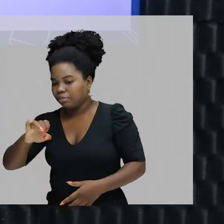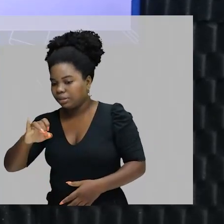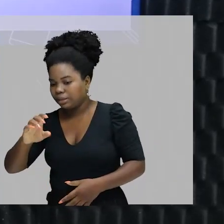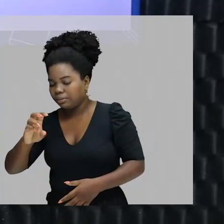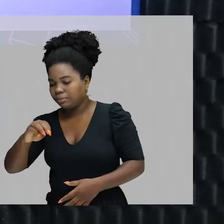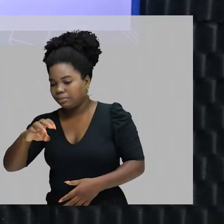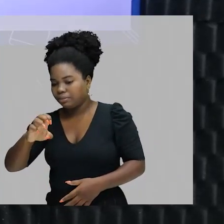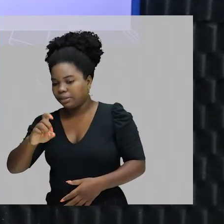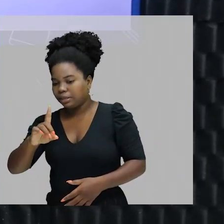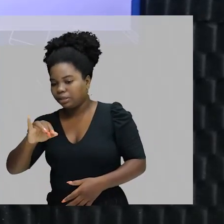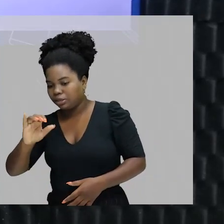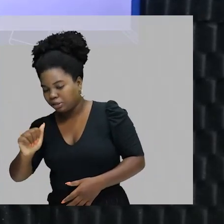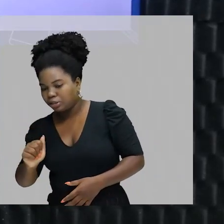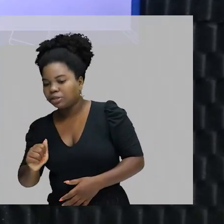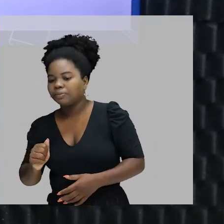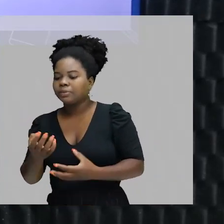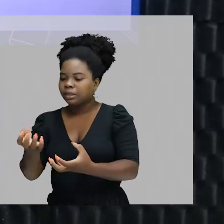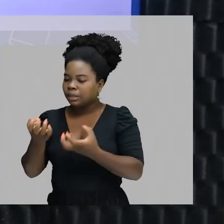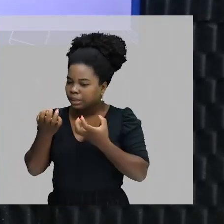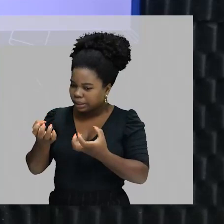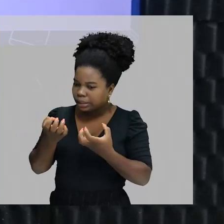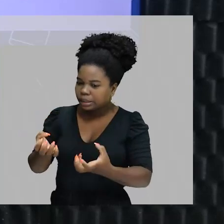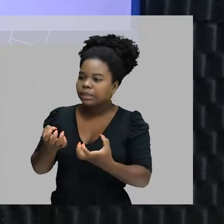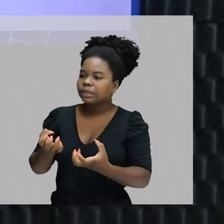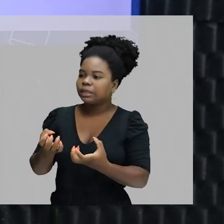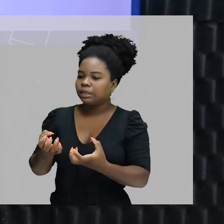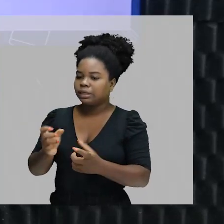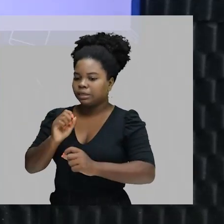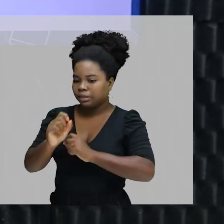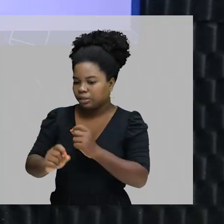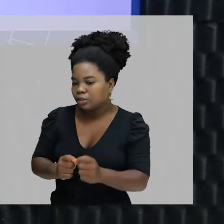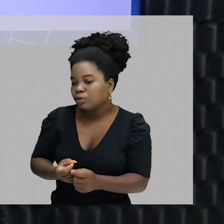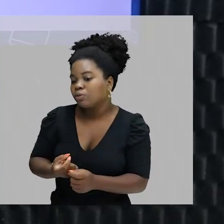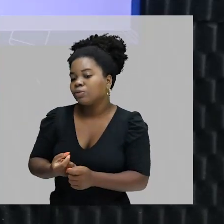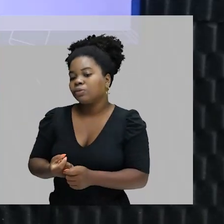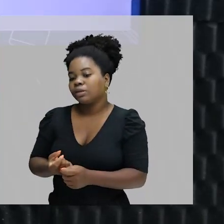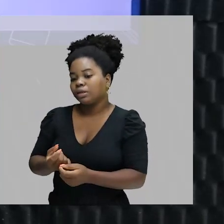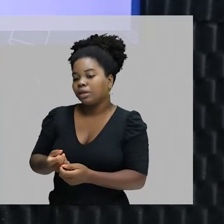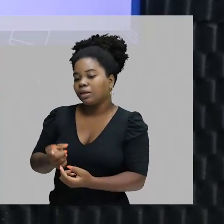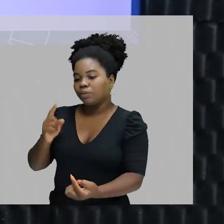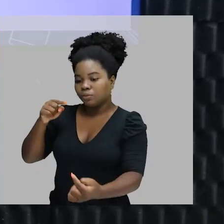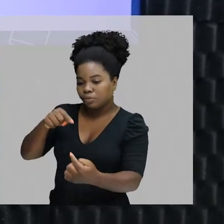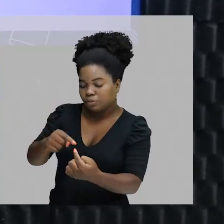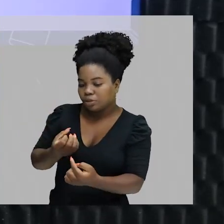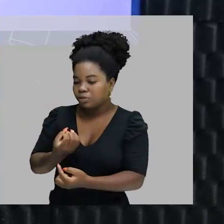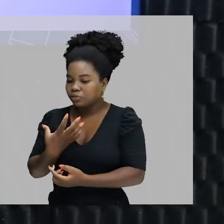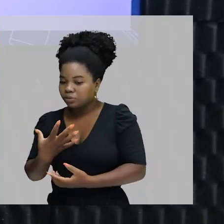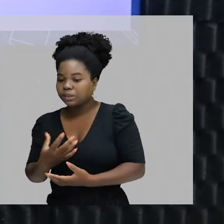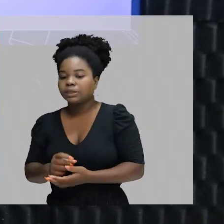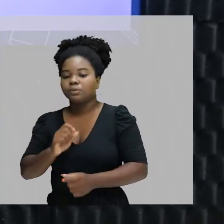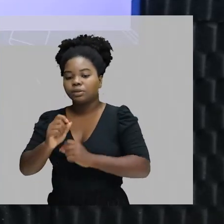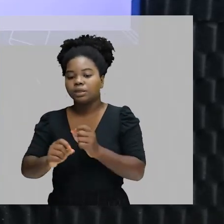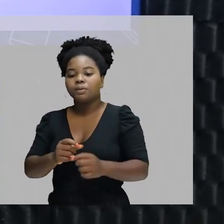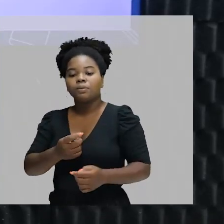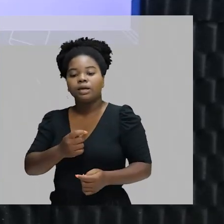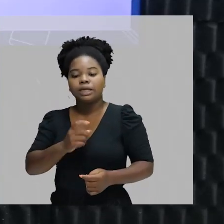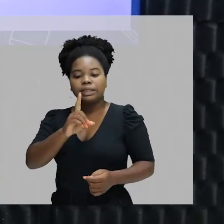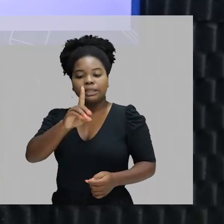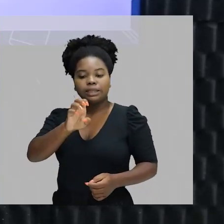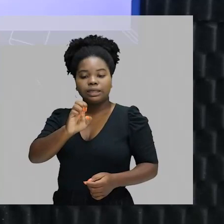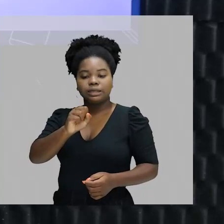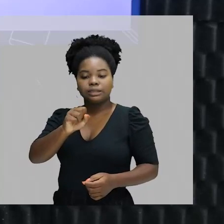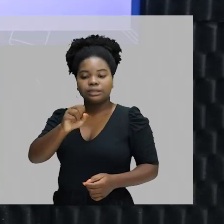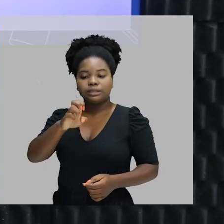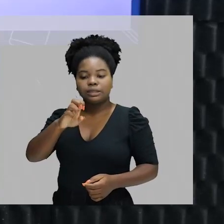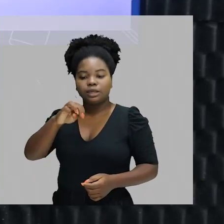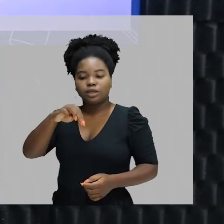essas benesses, nós chamamos isso de deseconomia de crescimento, tá? Deseconomia de crescimento, ou seja, a indústria está